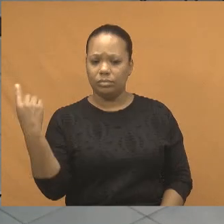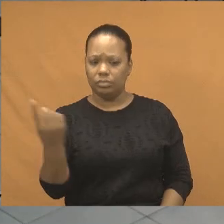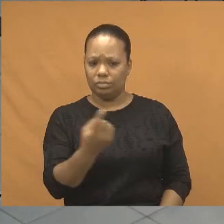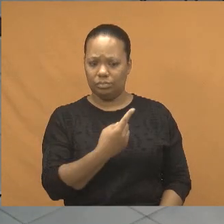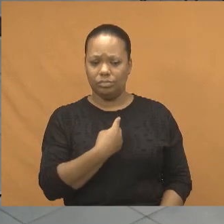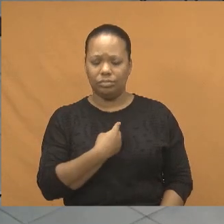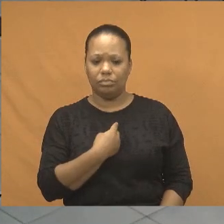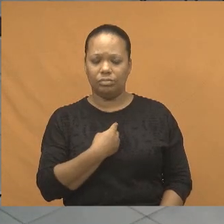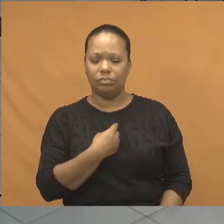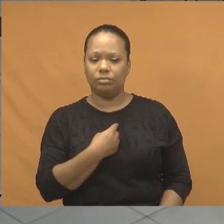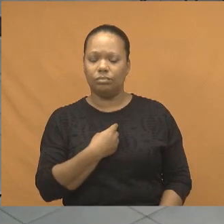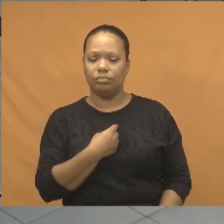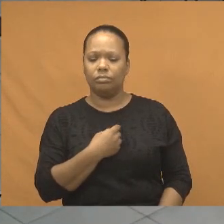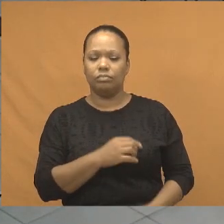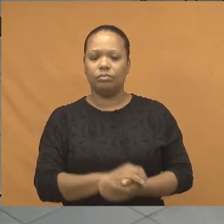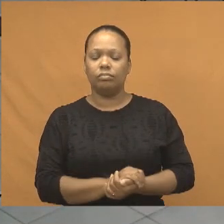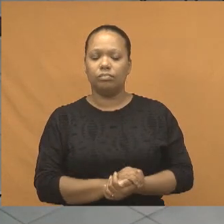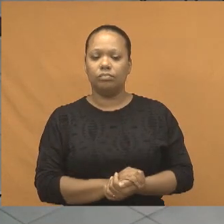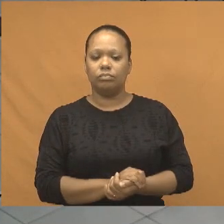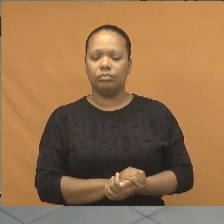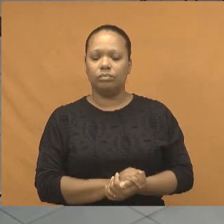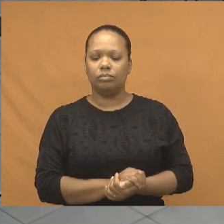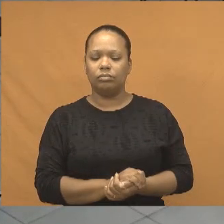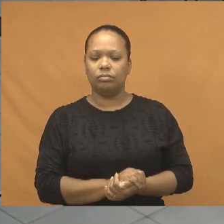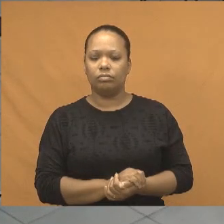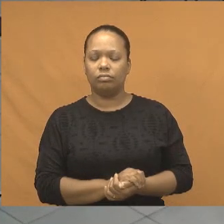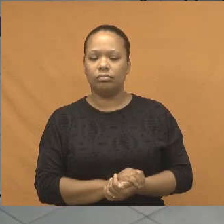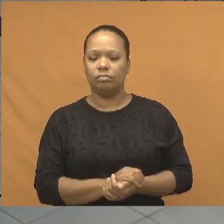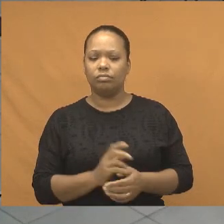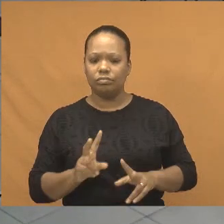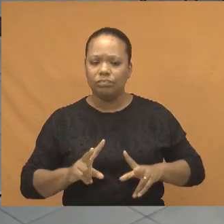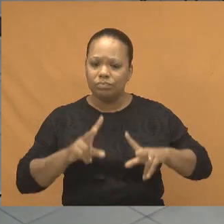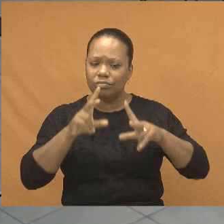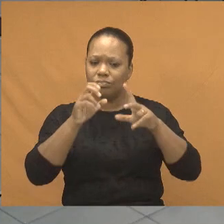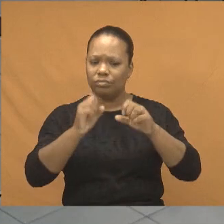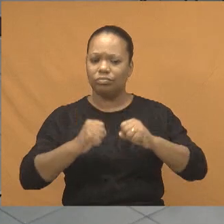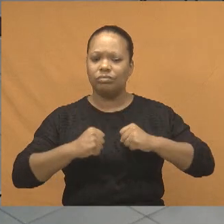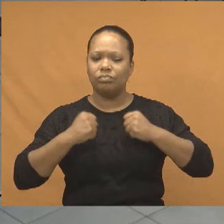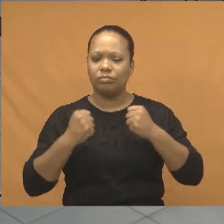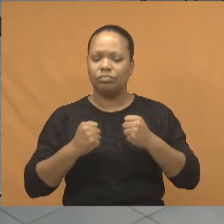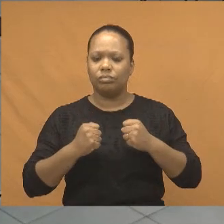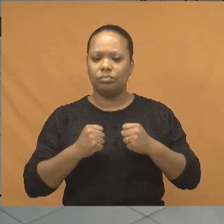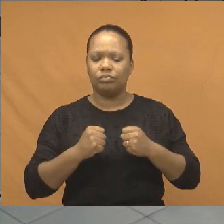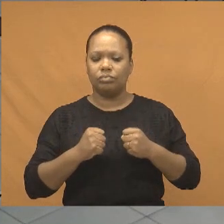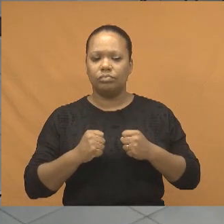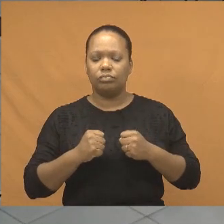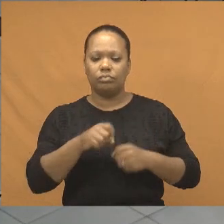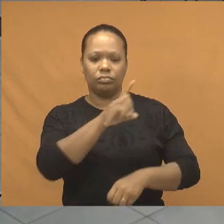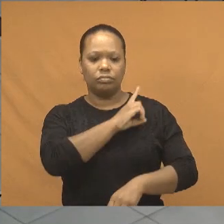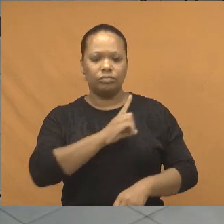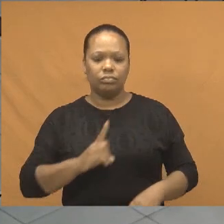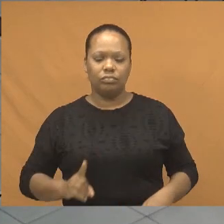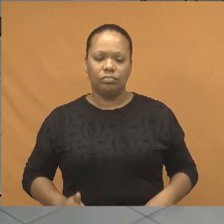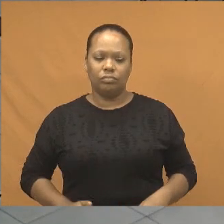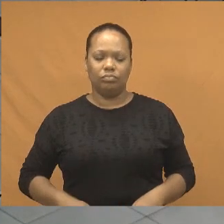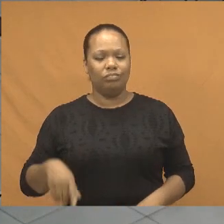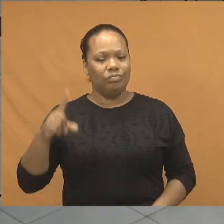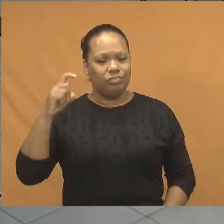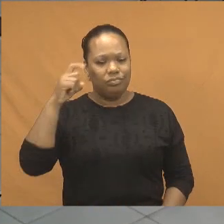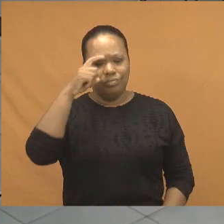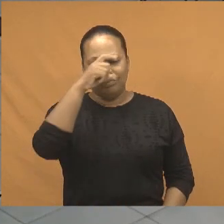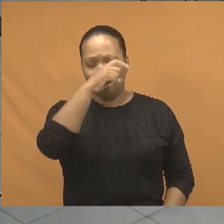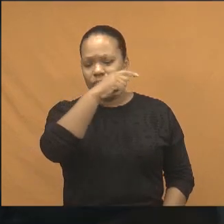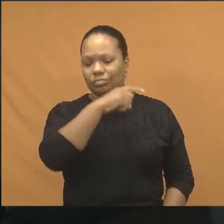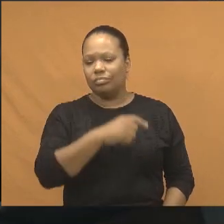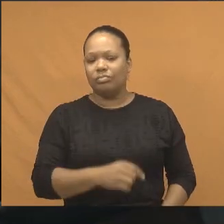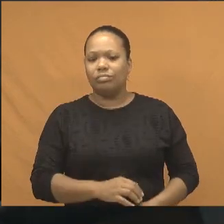casa legislativa, juntar todas as nossas forças junto aos deputados do Estado de São Paulo, porque está muito difícil para a